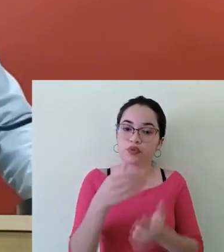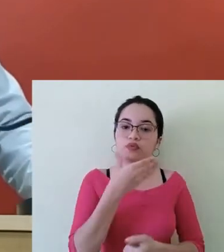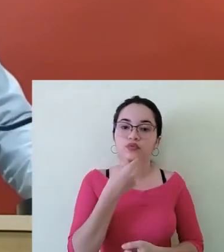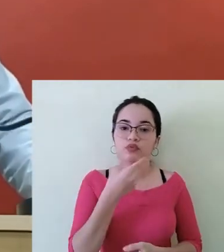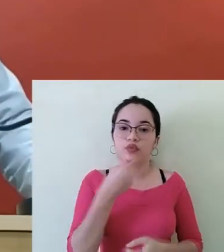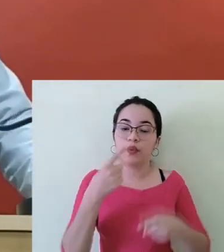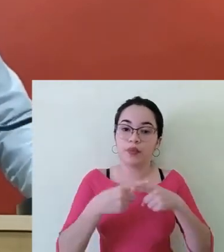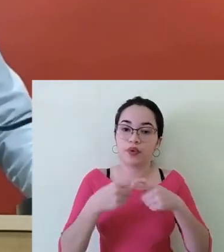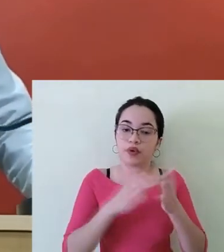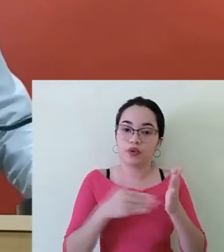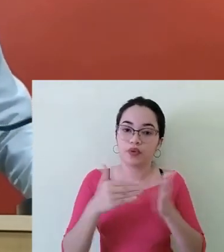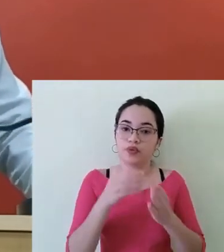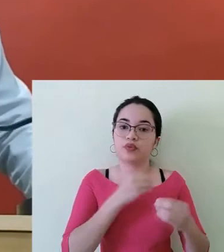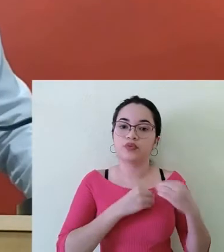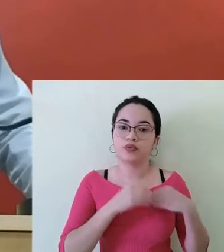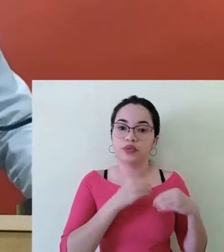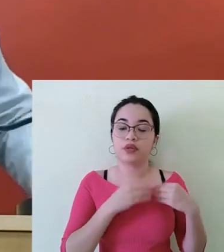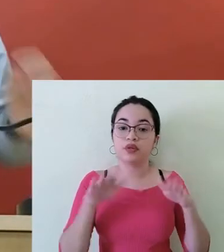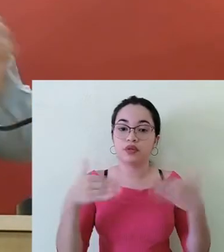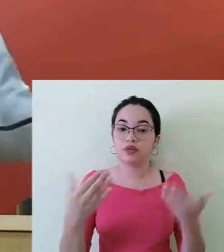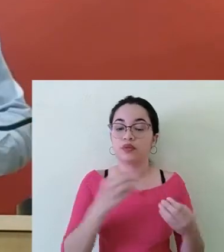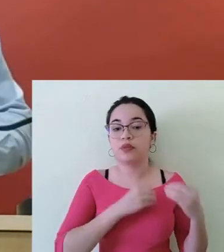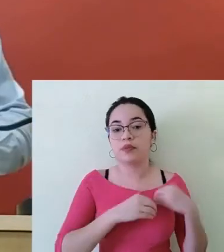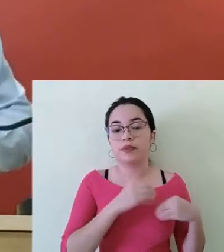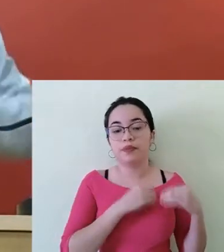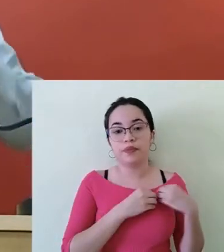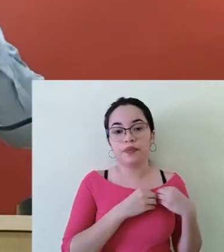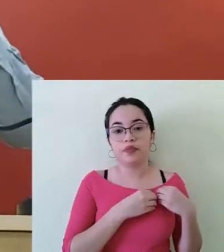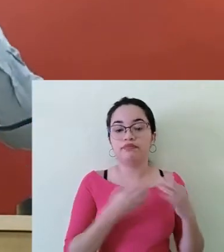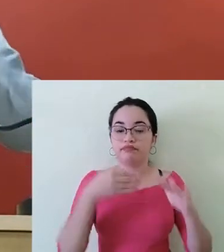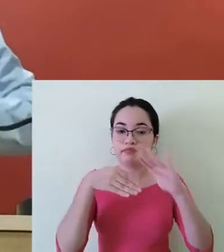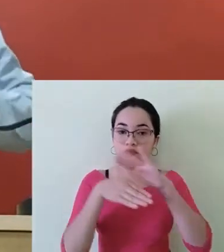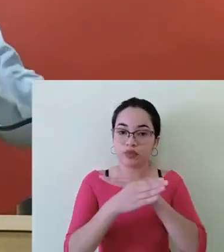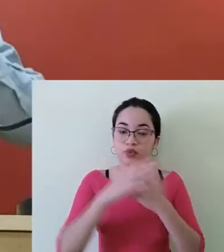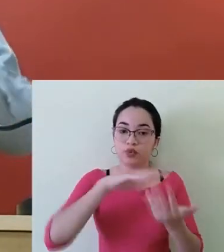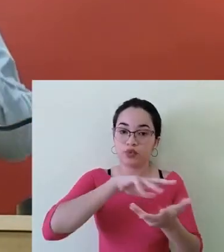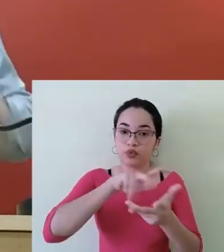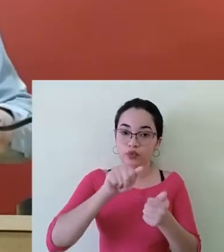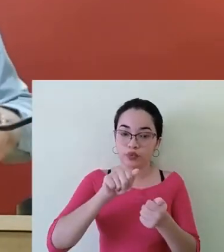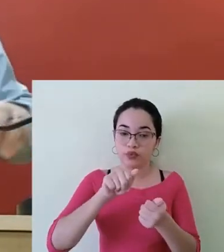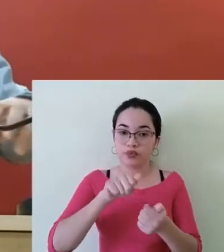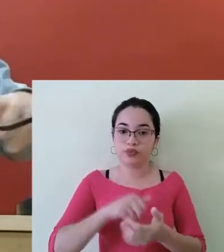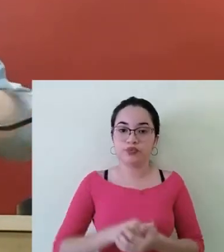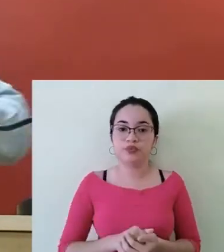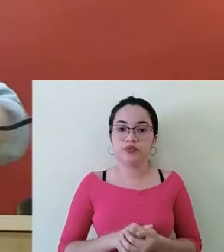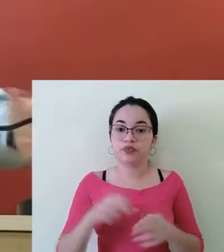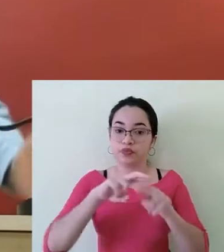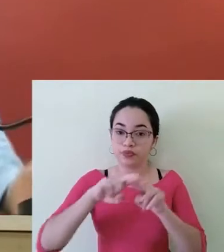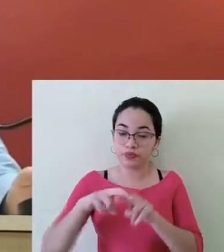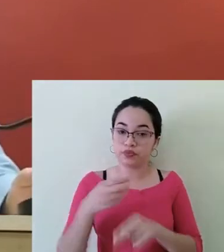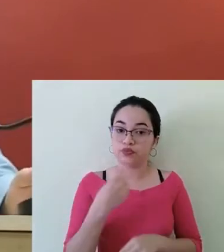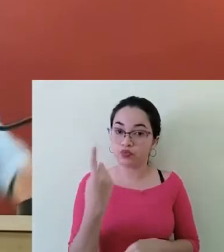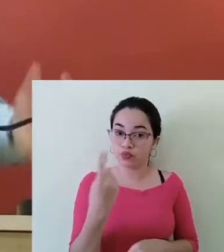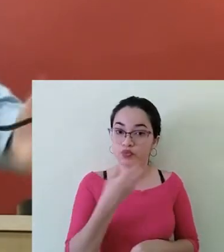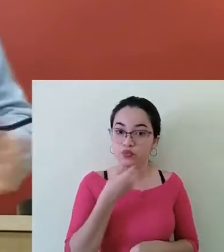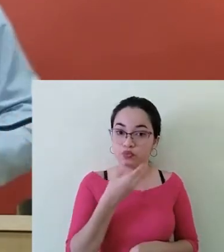todos os homens, porque todos pecaram. Então o pecado, ele entrou no mundo por um